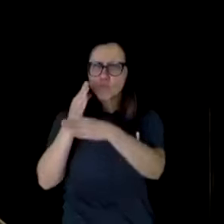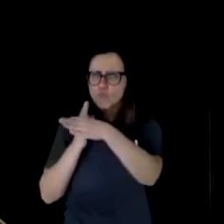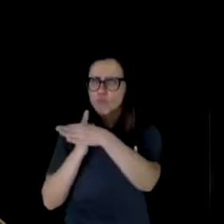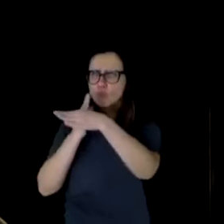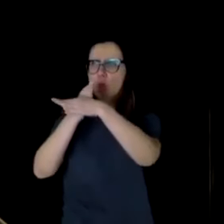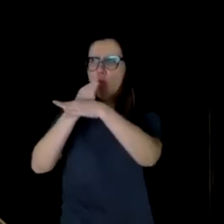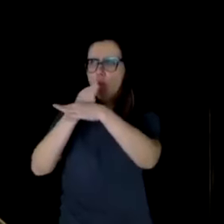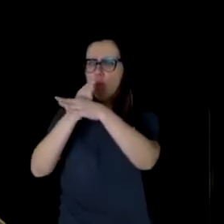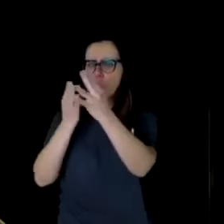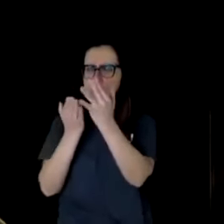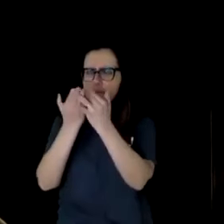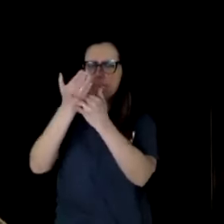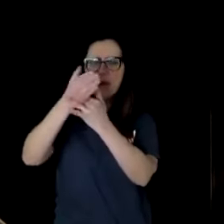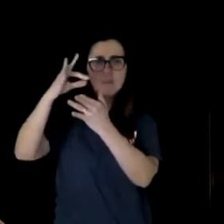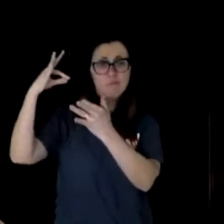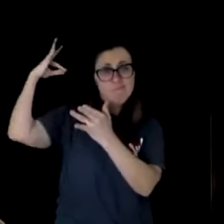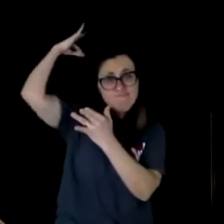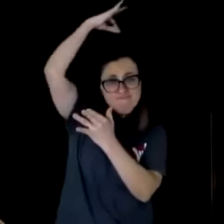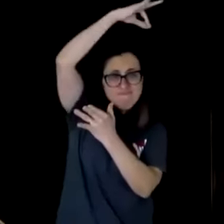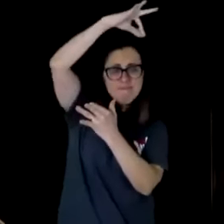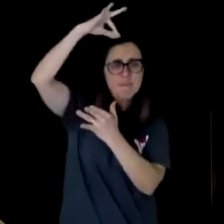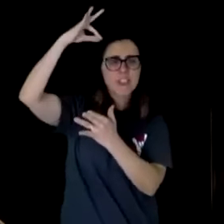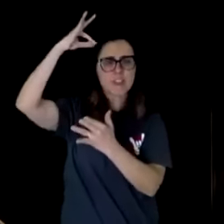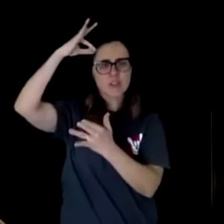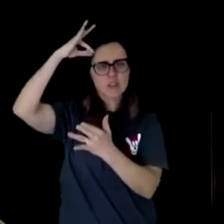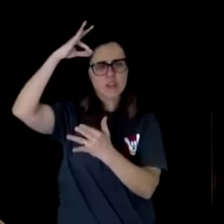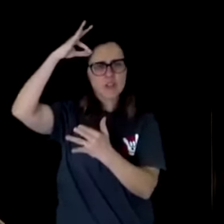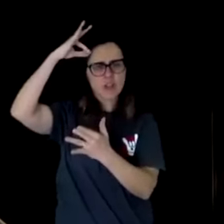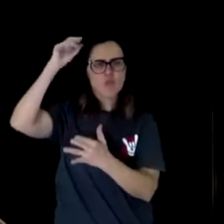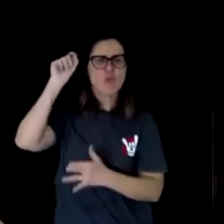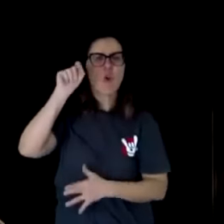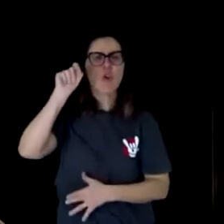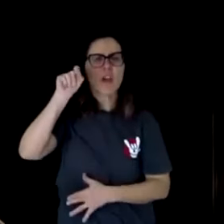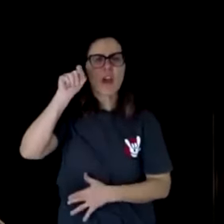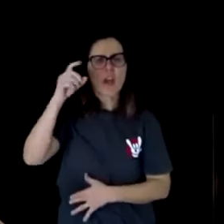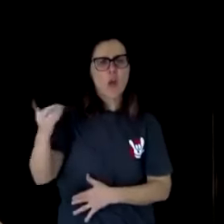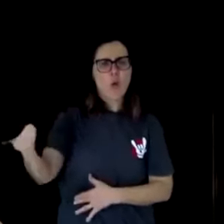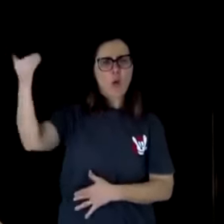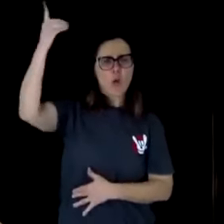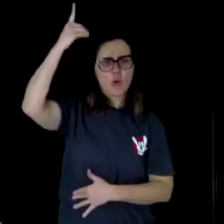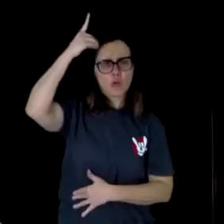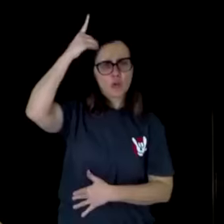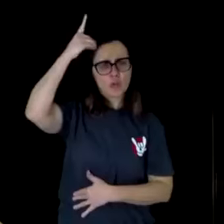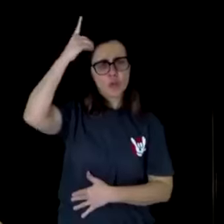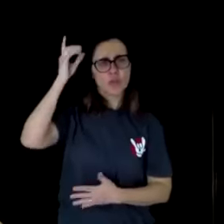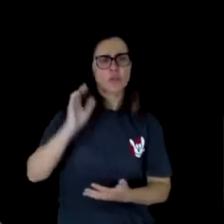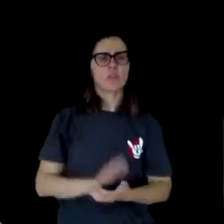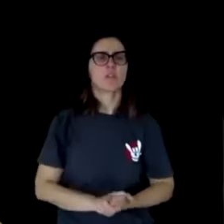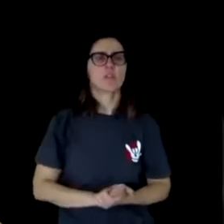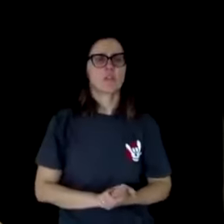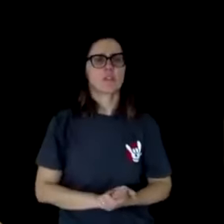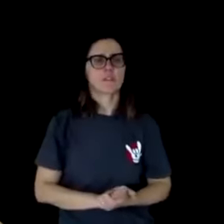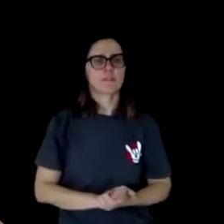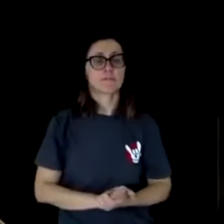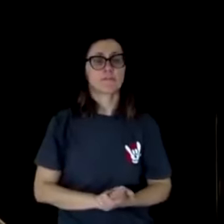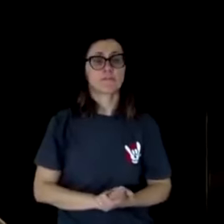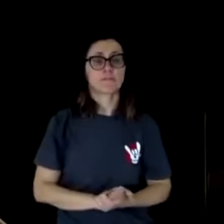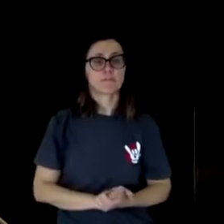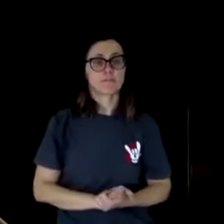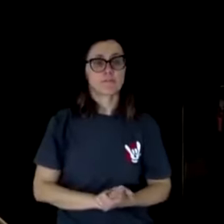e quanto mais incapaz ele é mais dependente do dom ele